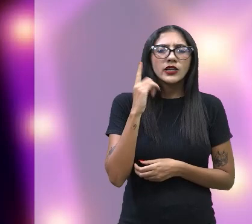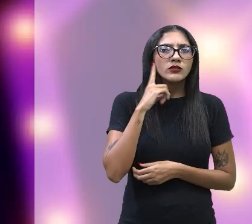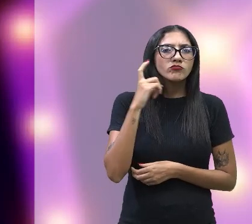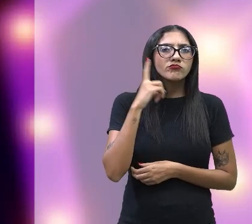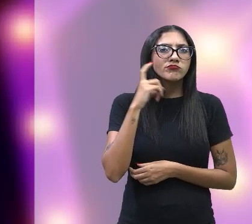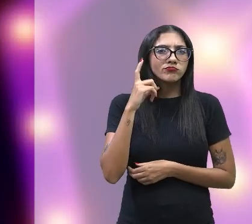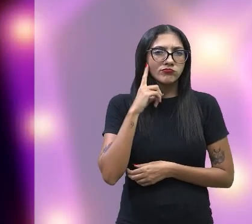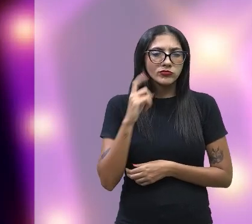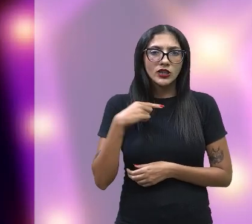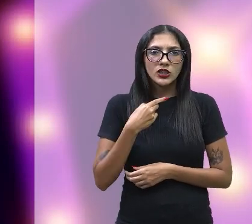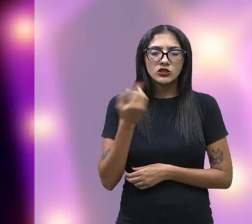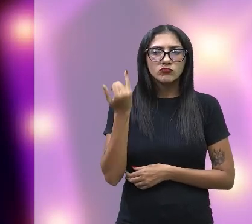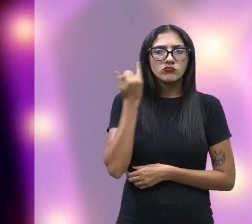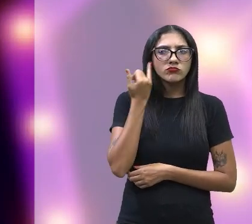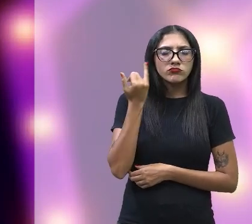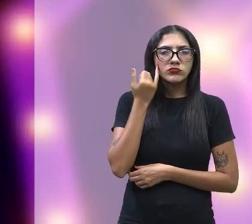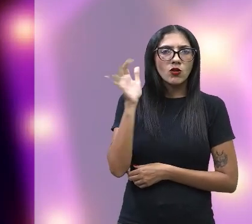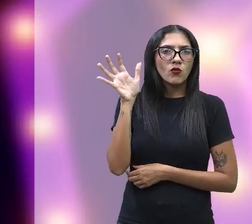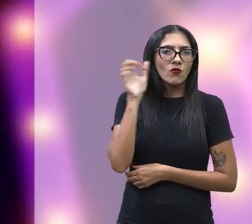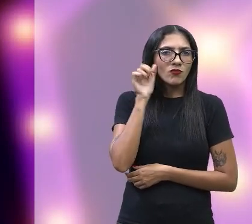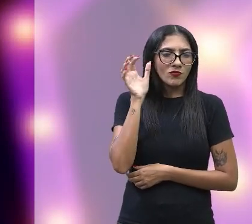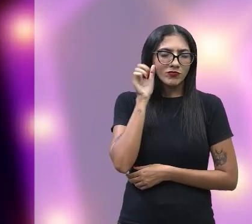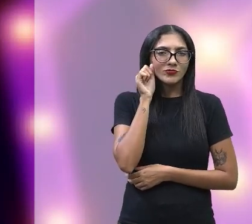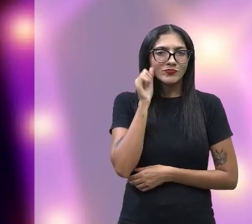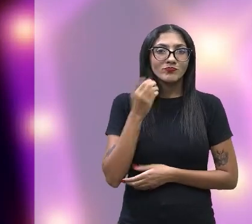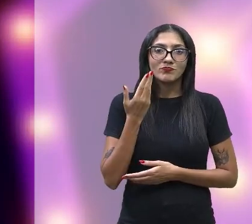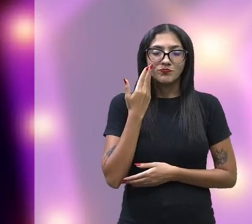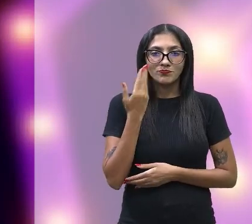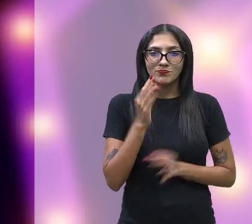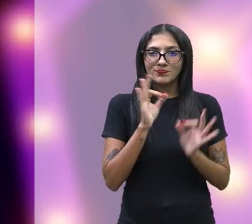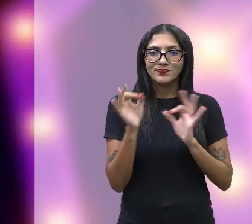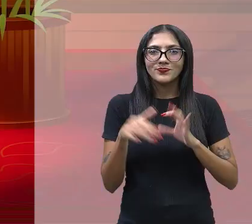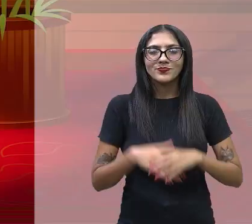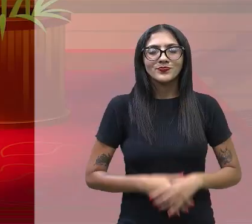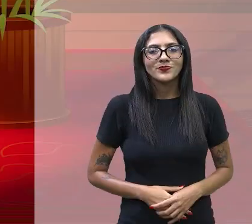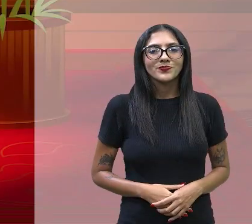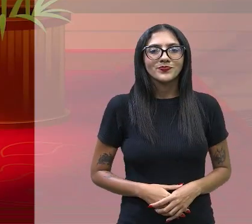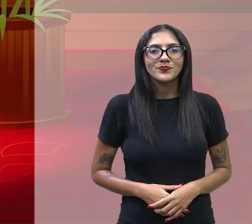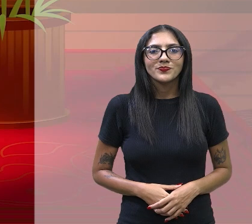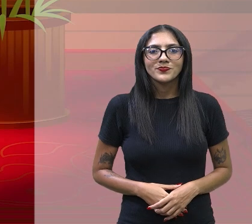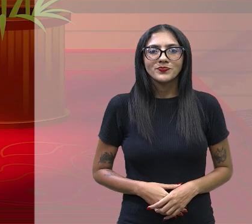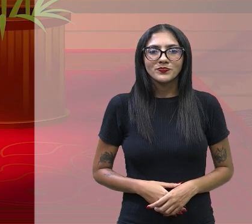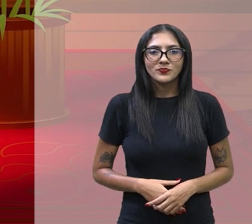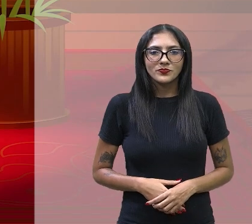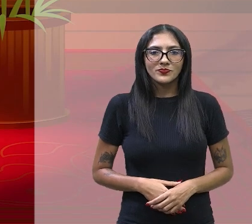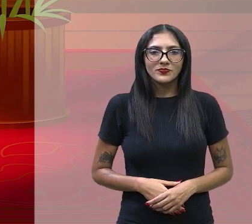que nós ouvimos e é recebido aqui pela cóclea. Vamos lá comigo.